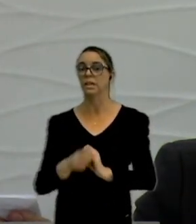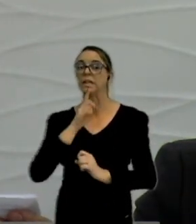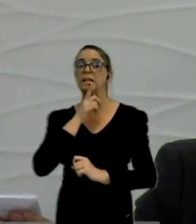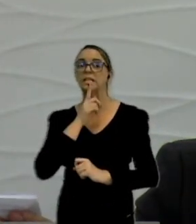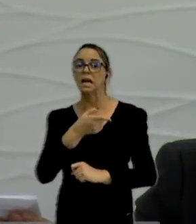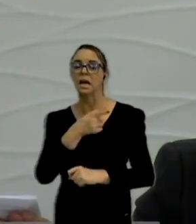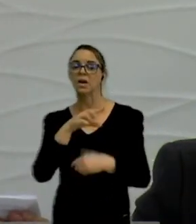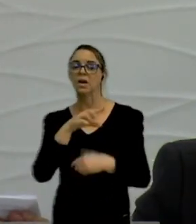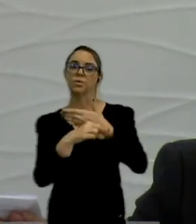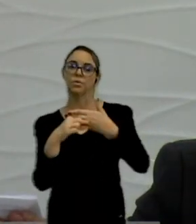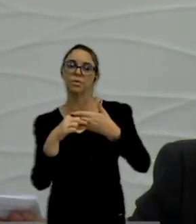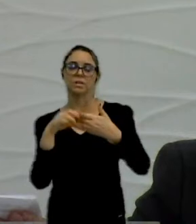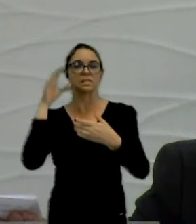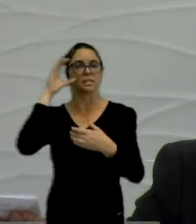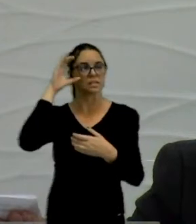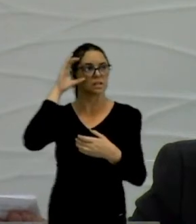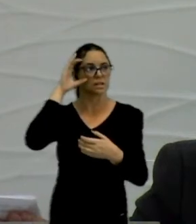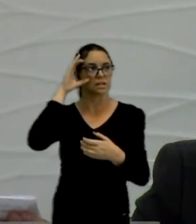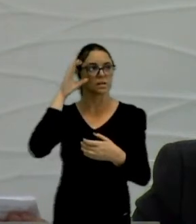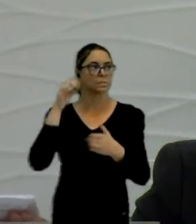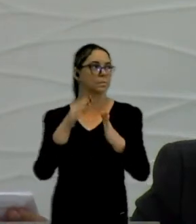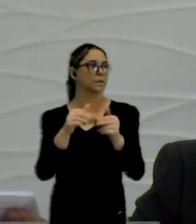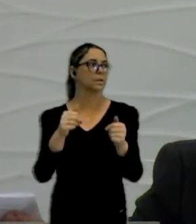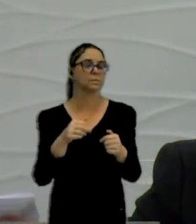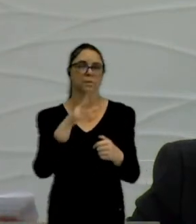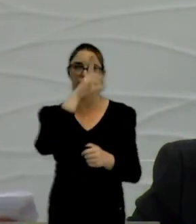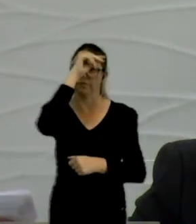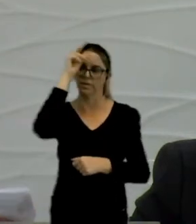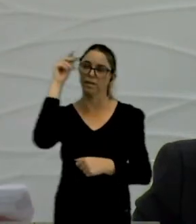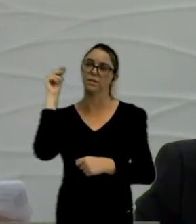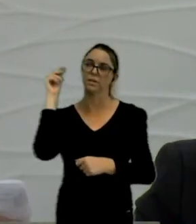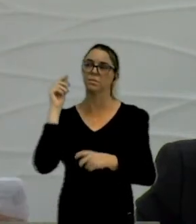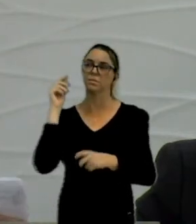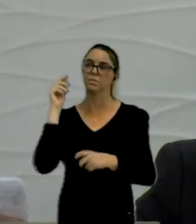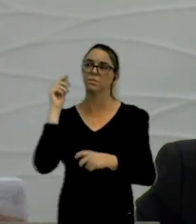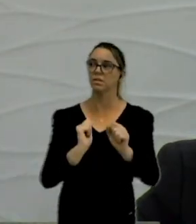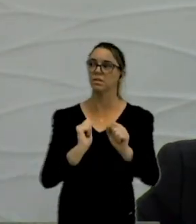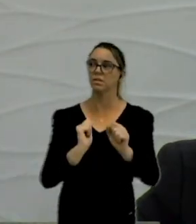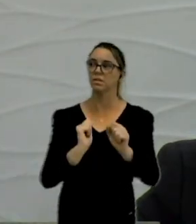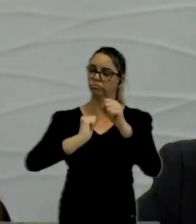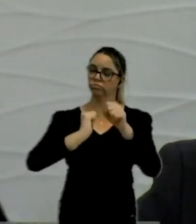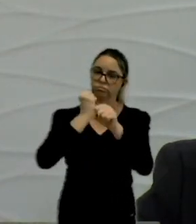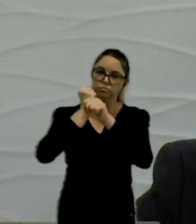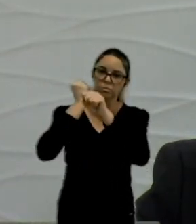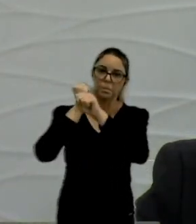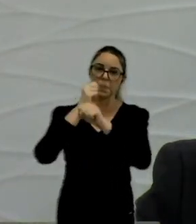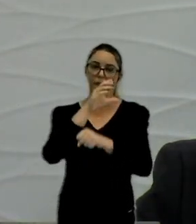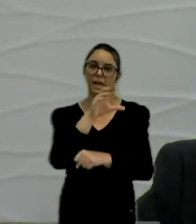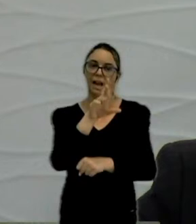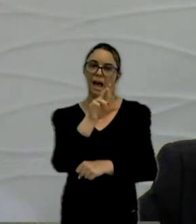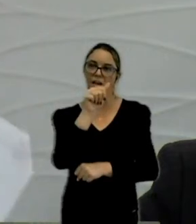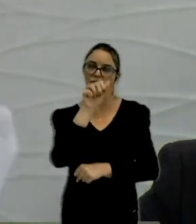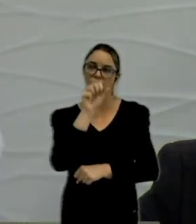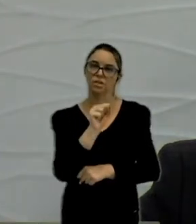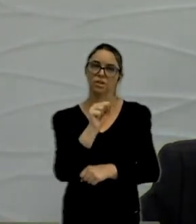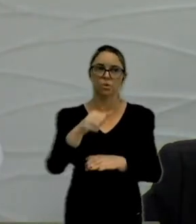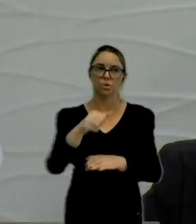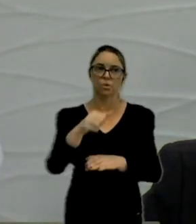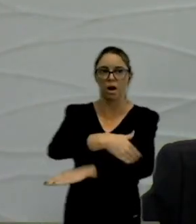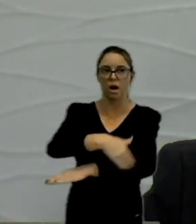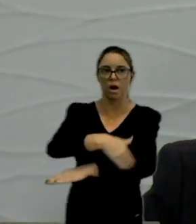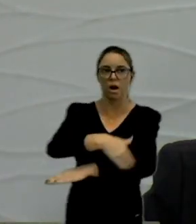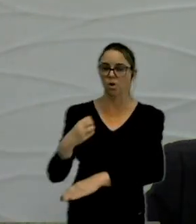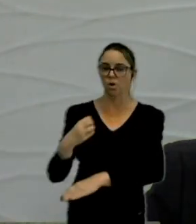Indicação de autoria da vereadora Cícero da Ronaldo, que indica ao prefeito que proceda com a construção da sede própria do CRAS da Rua Nova, discutindo